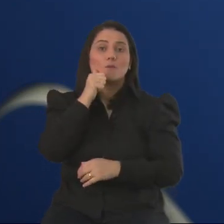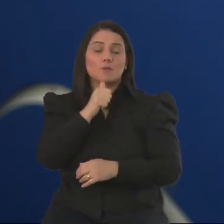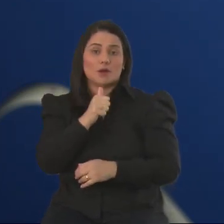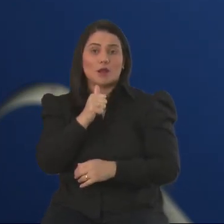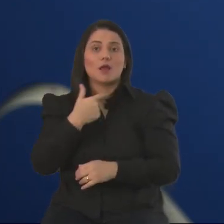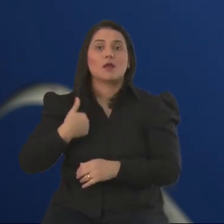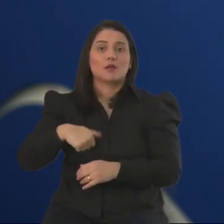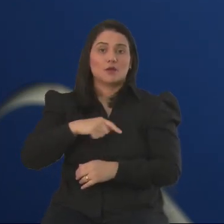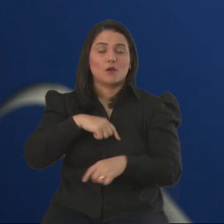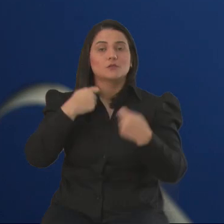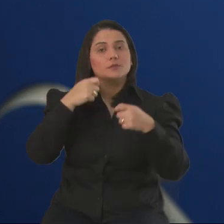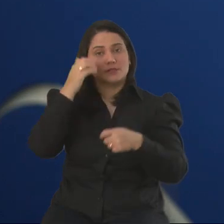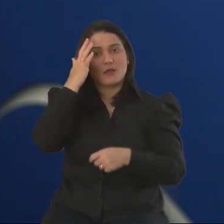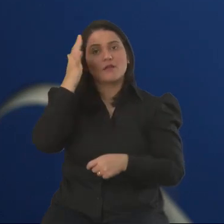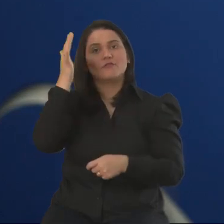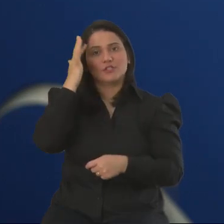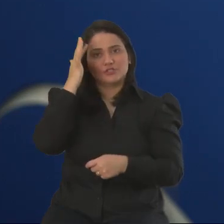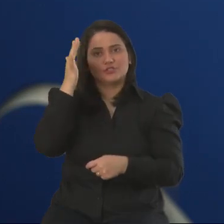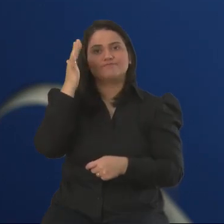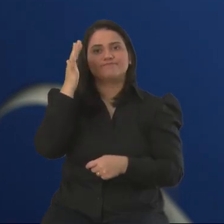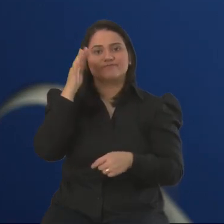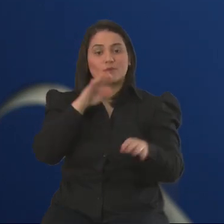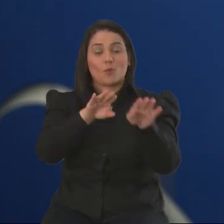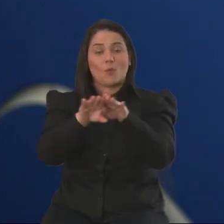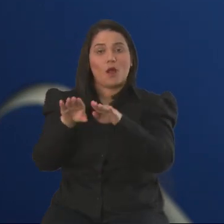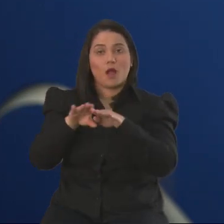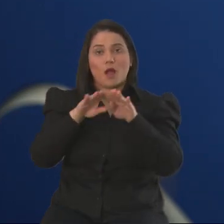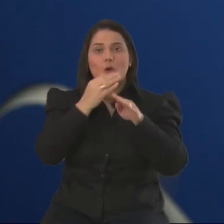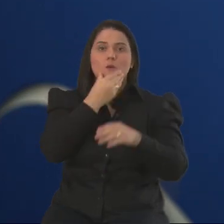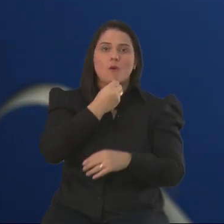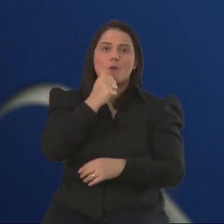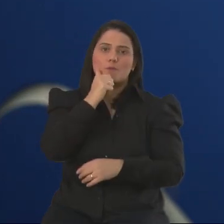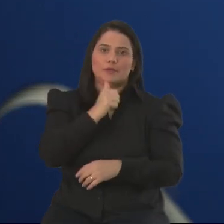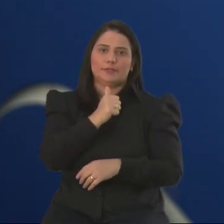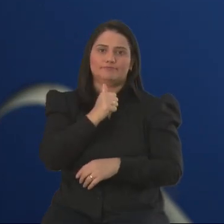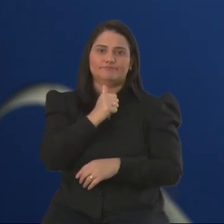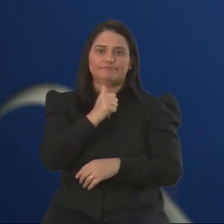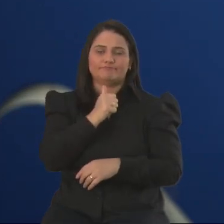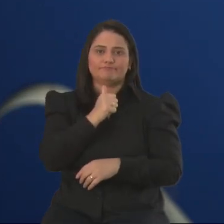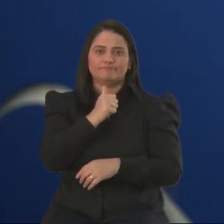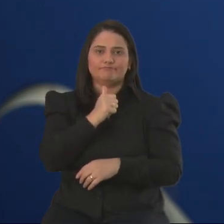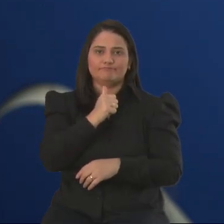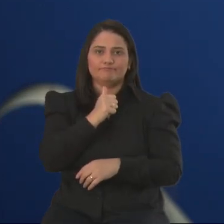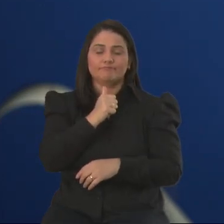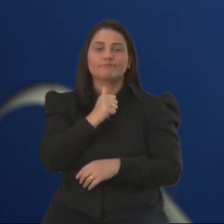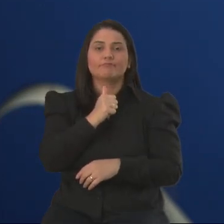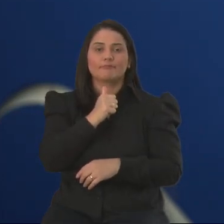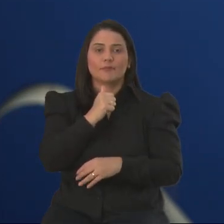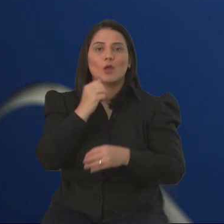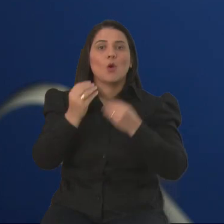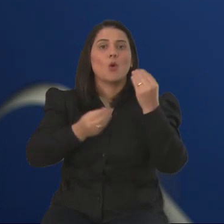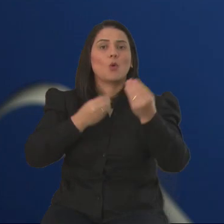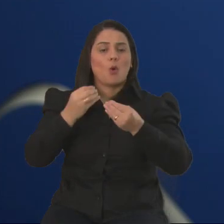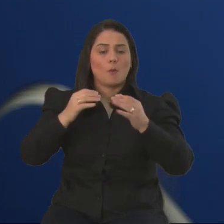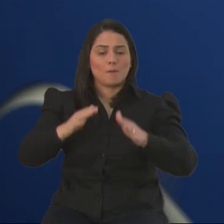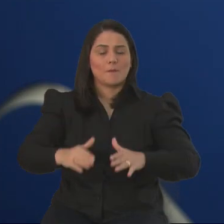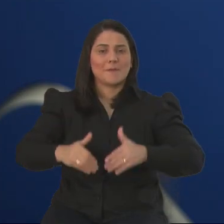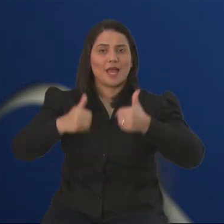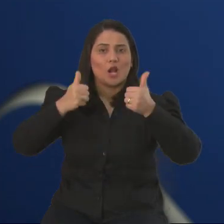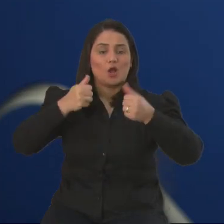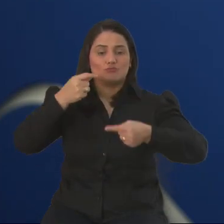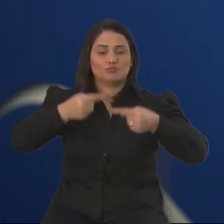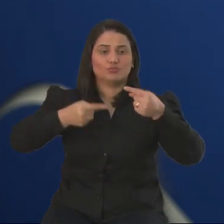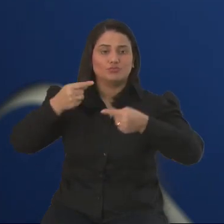homens e mulheres. Esta questão somente vai ser melhor debatida quando a